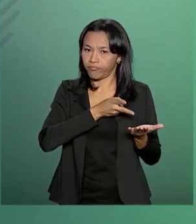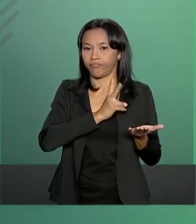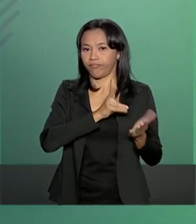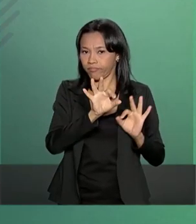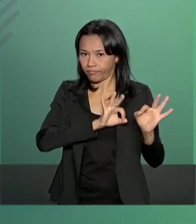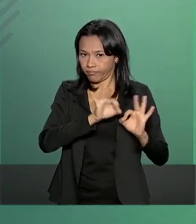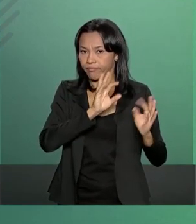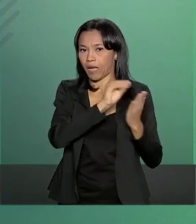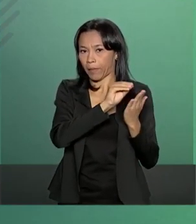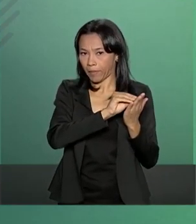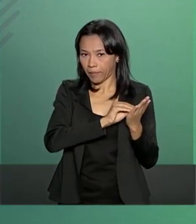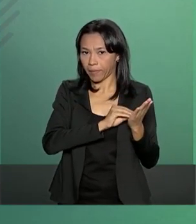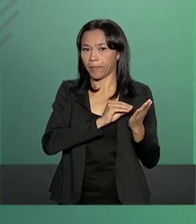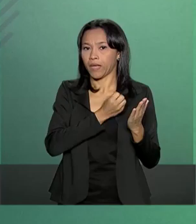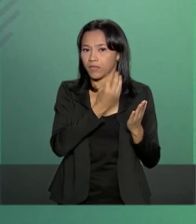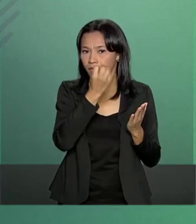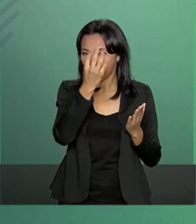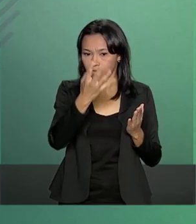e ocorrerão.